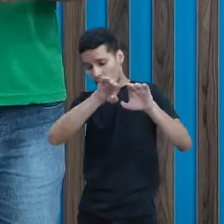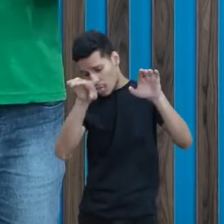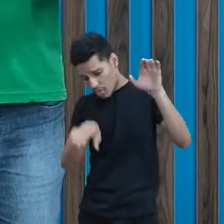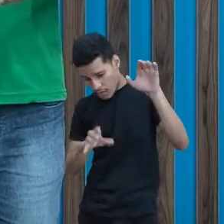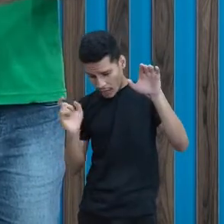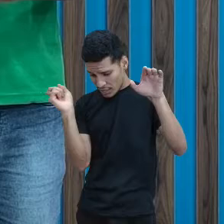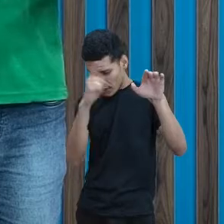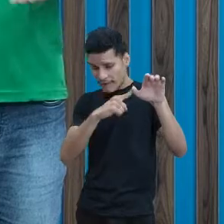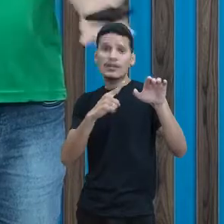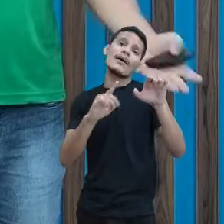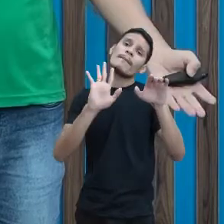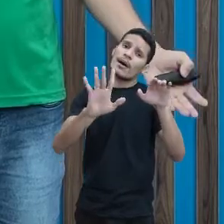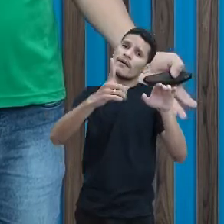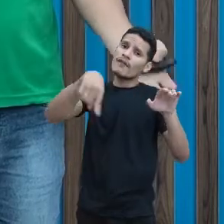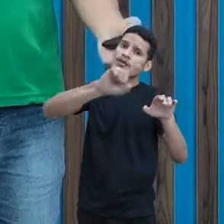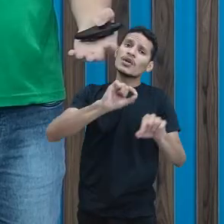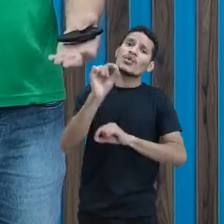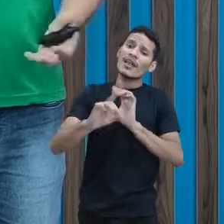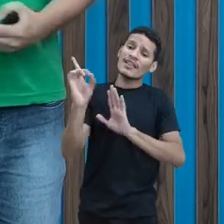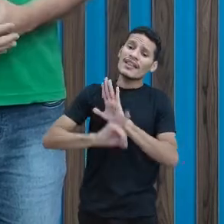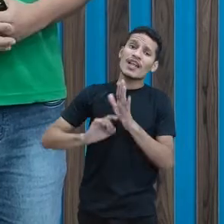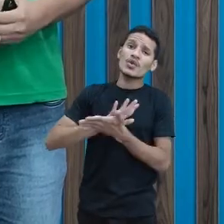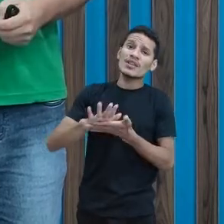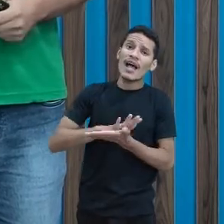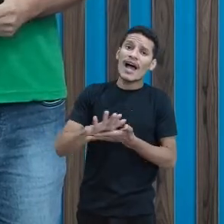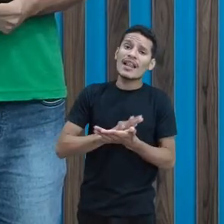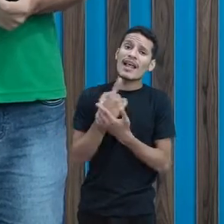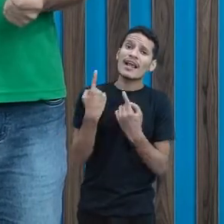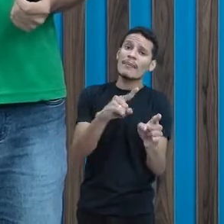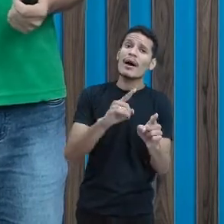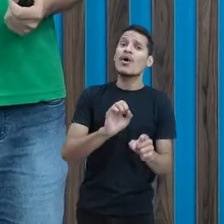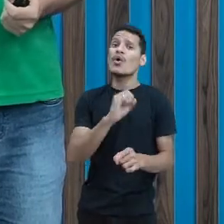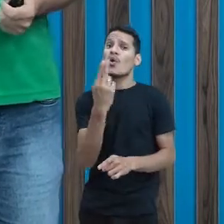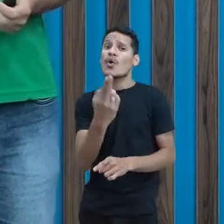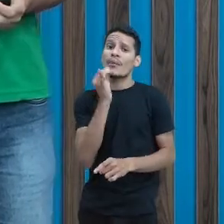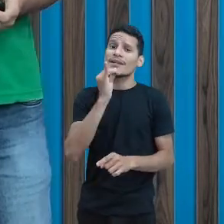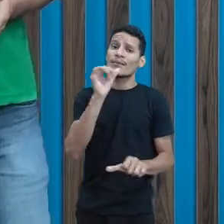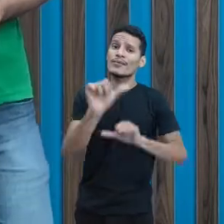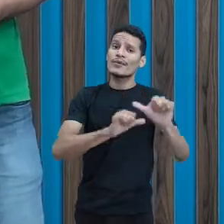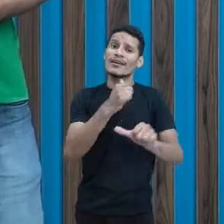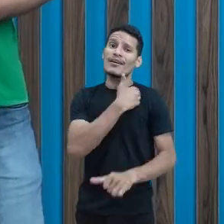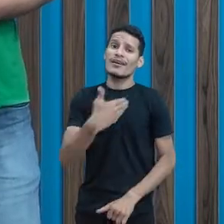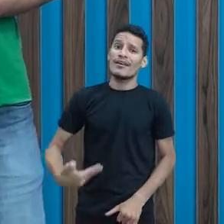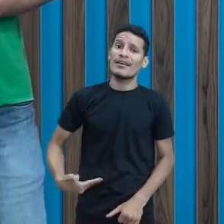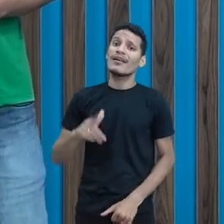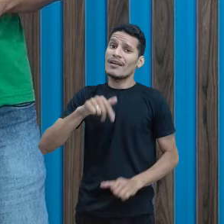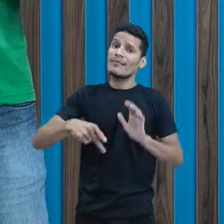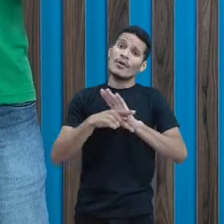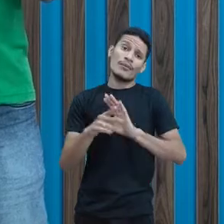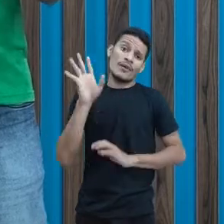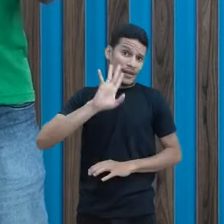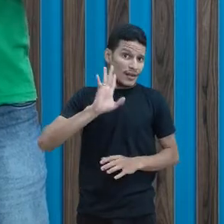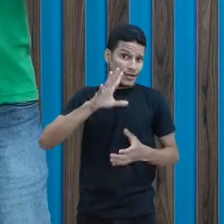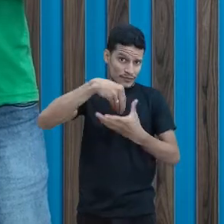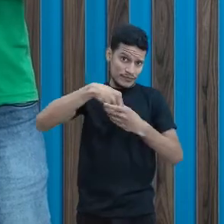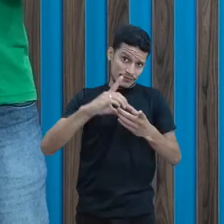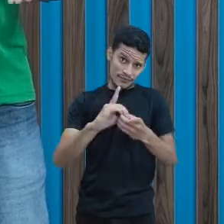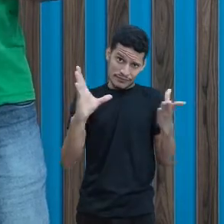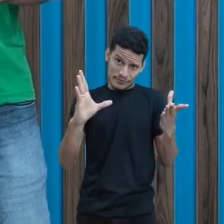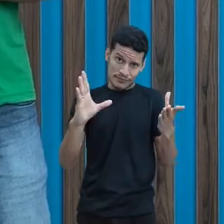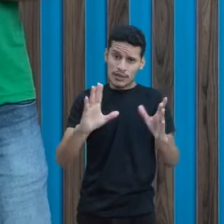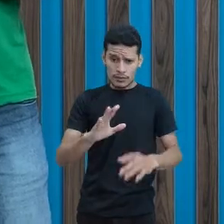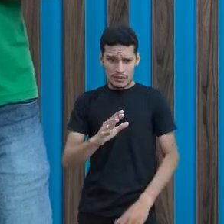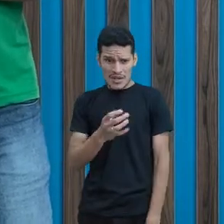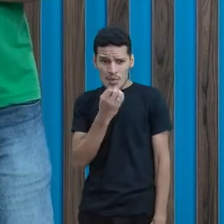difícil, e mesmo assim você não pode ter o direito nem de reclamar e nem de trocar de governante, que é uma coisa bacana da democracia. Então tá bom? Troca.